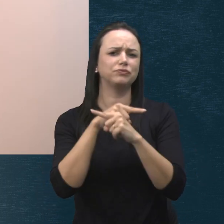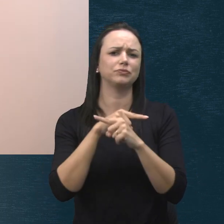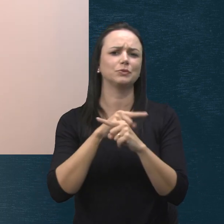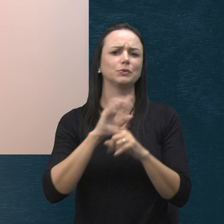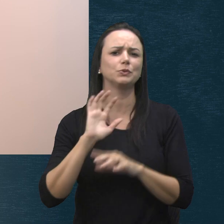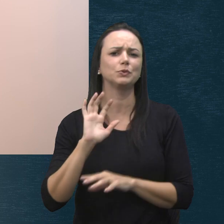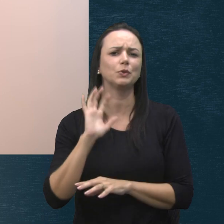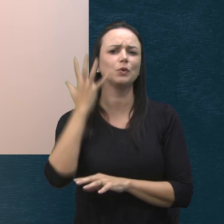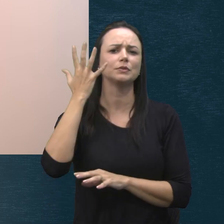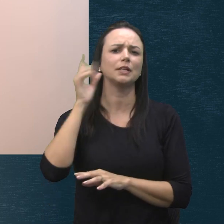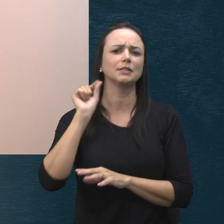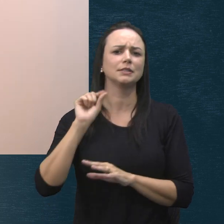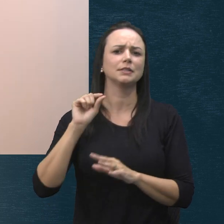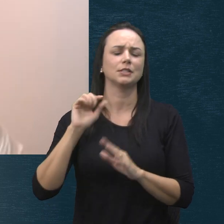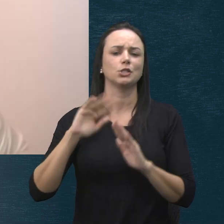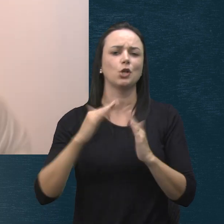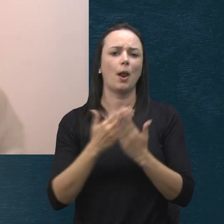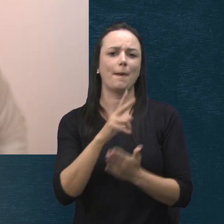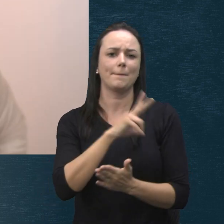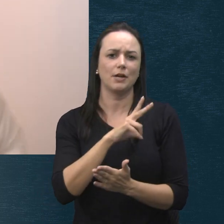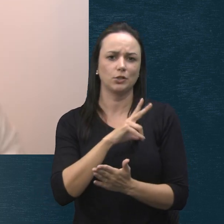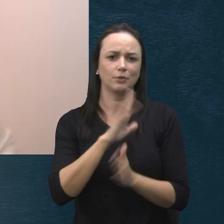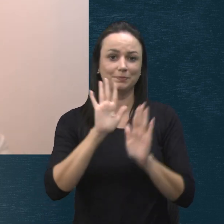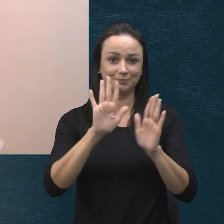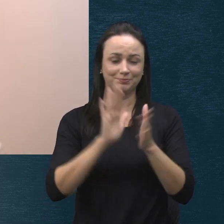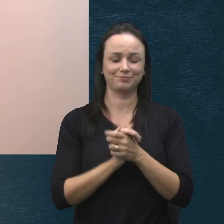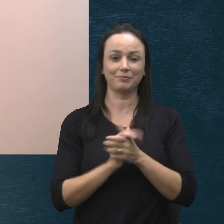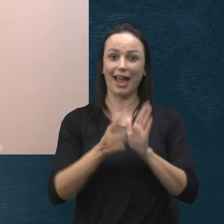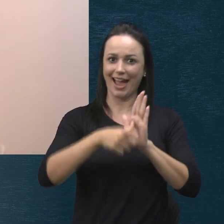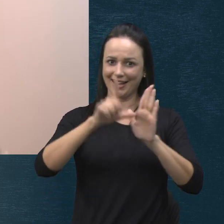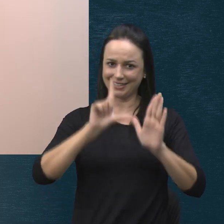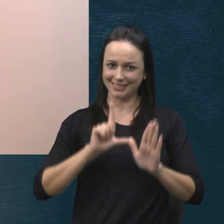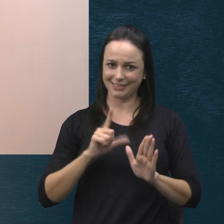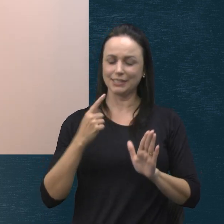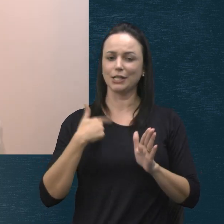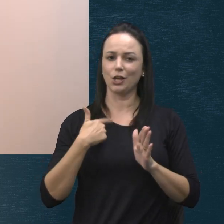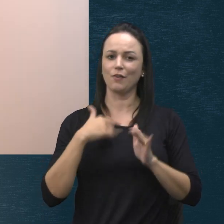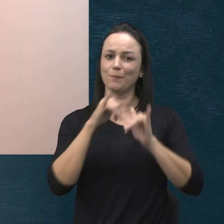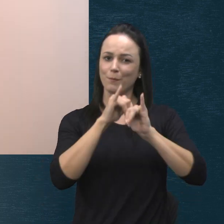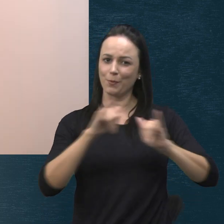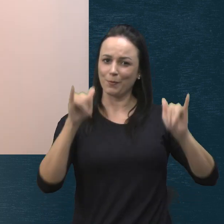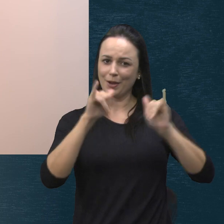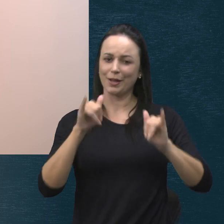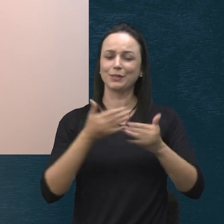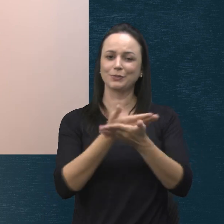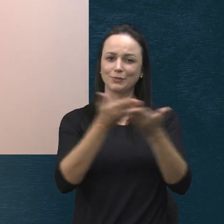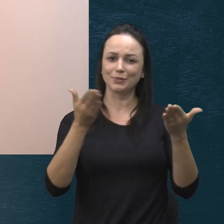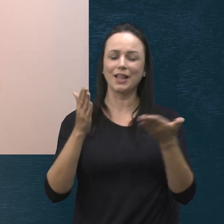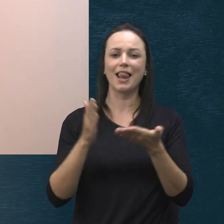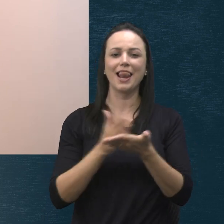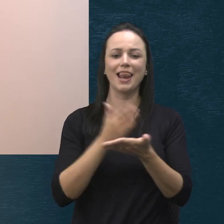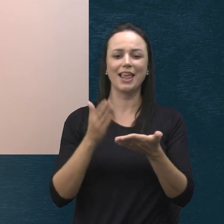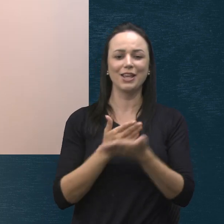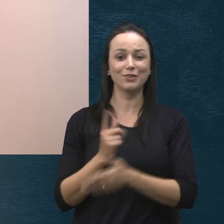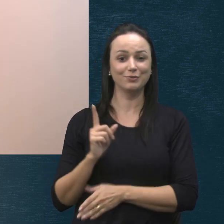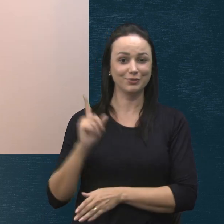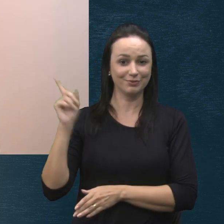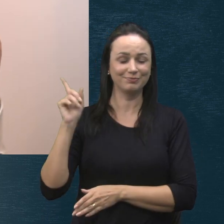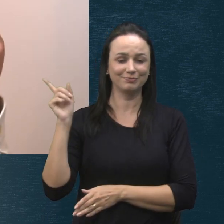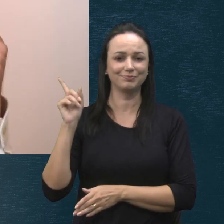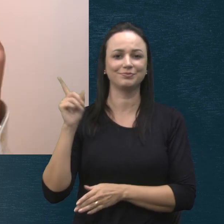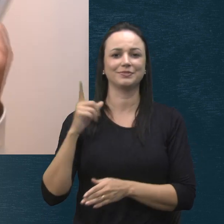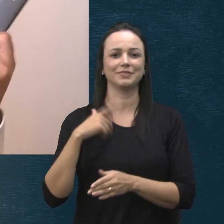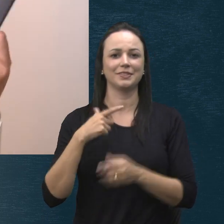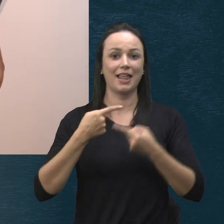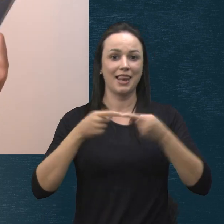lá na base das escolas particulares? Antes disso, de eu falar sobre isso, deixa eu fazer propaganda para vocês do livro que eu estou lançando agora. Não